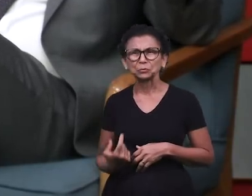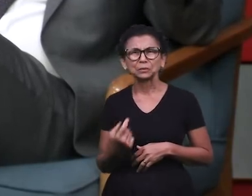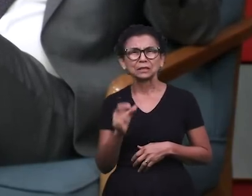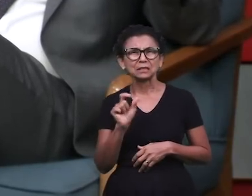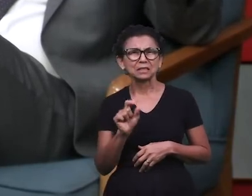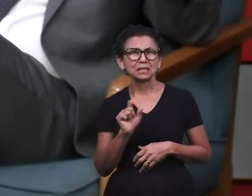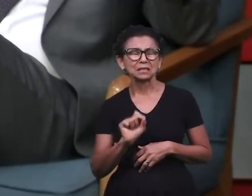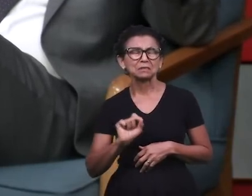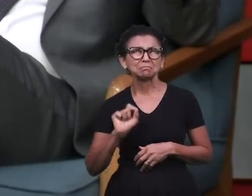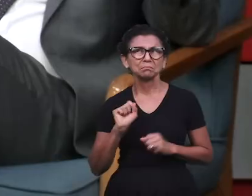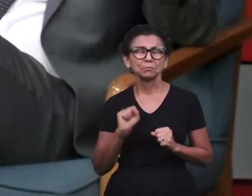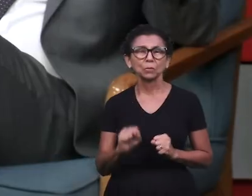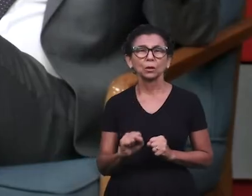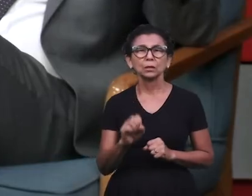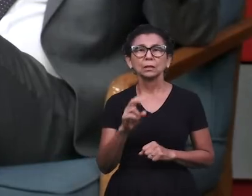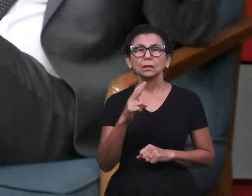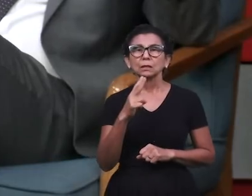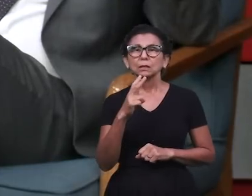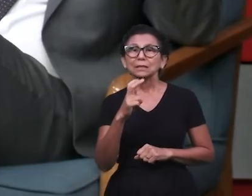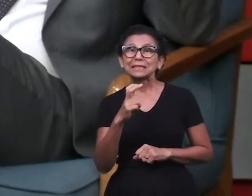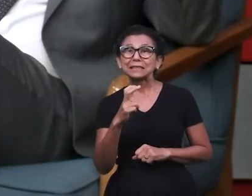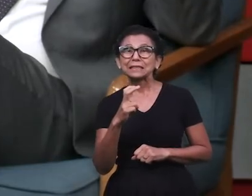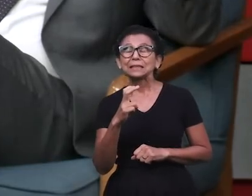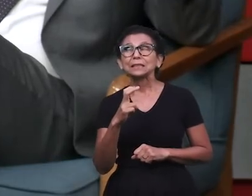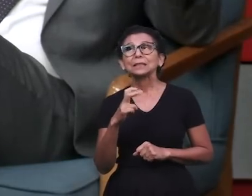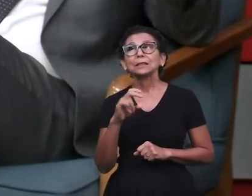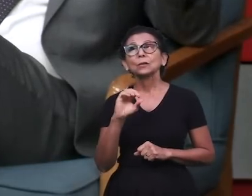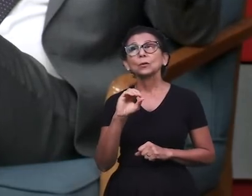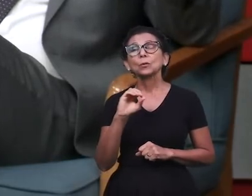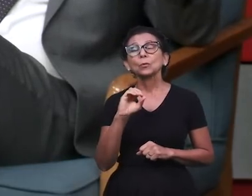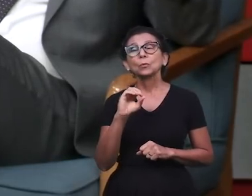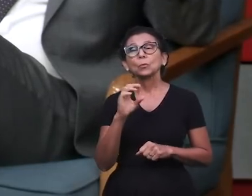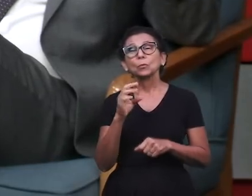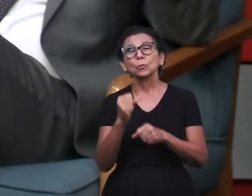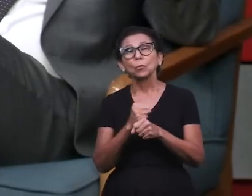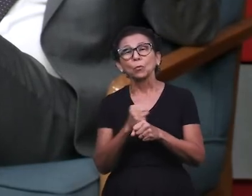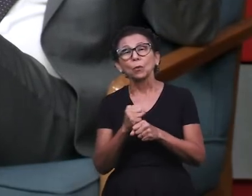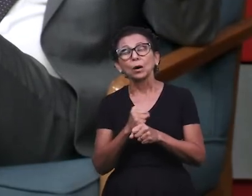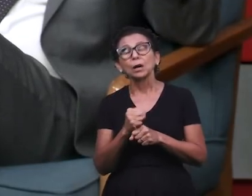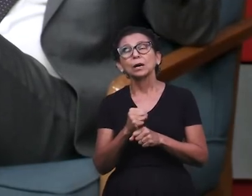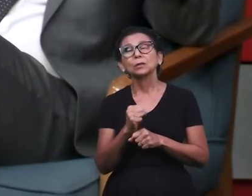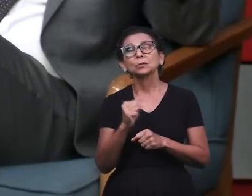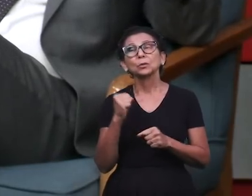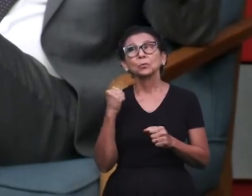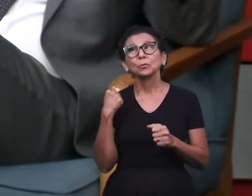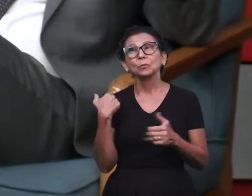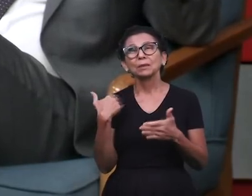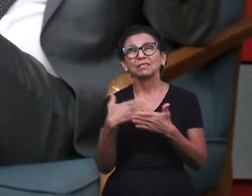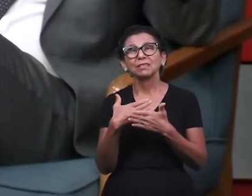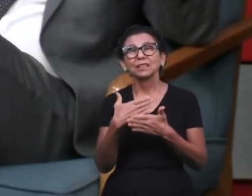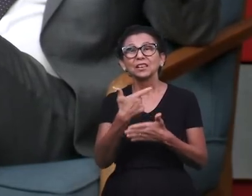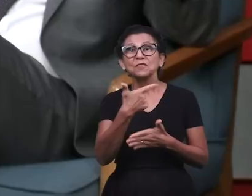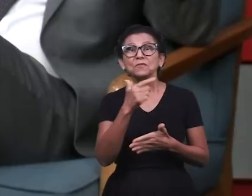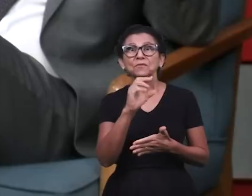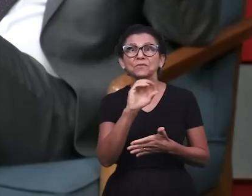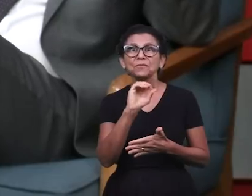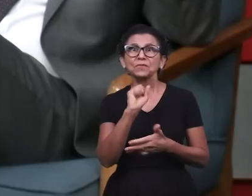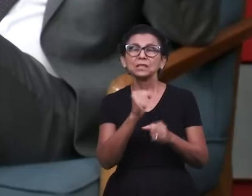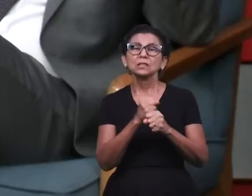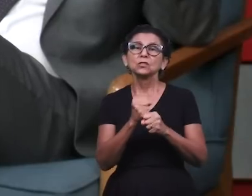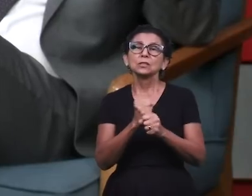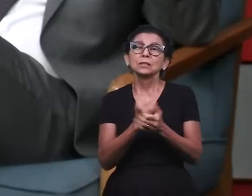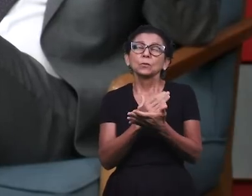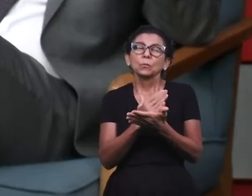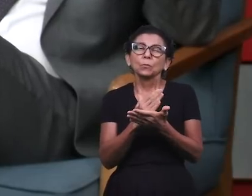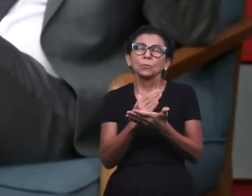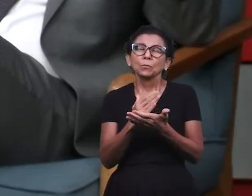vezes, de 5, às vezes até 20 anos para você começar a ter os primeiros sintomas da